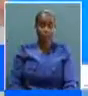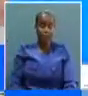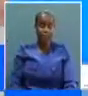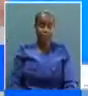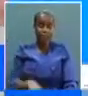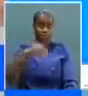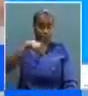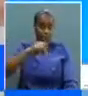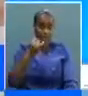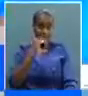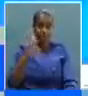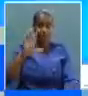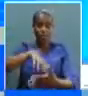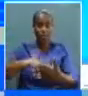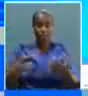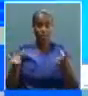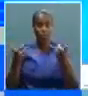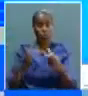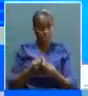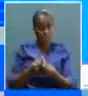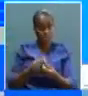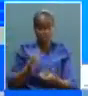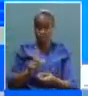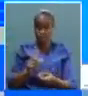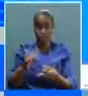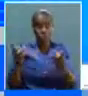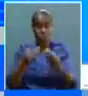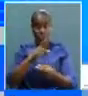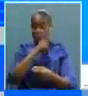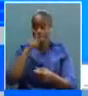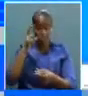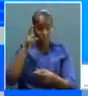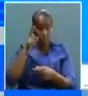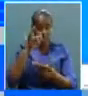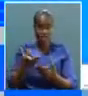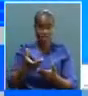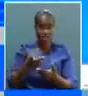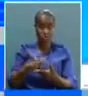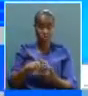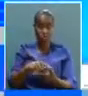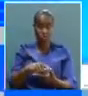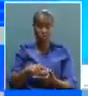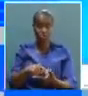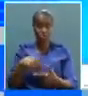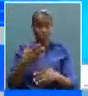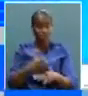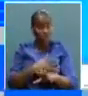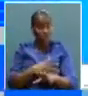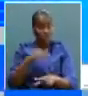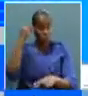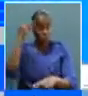E para o PAICV, a proposta orçamental não passa de um orçamento de promessas adiadas, compromissos engavetados e